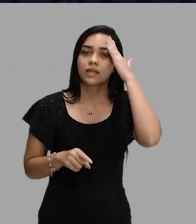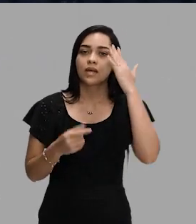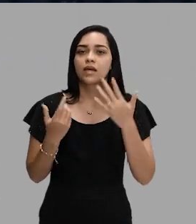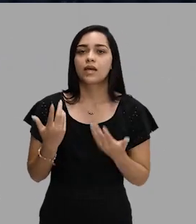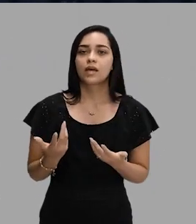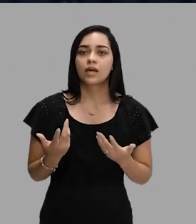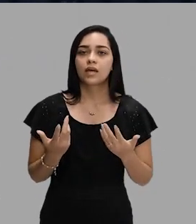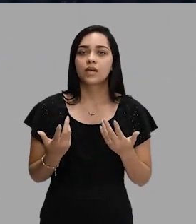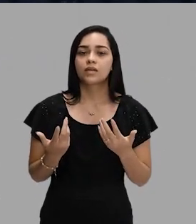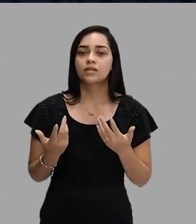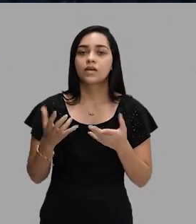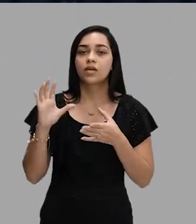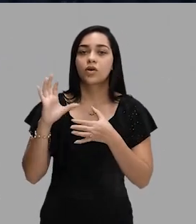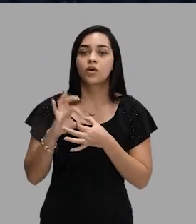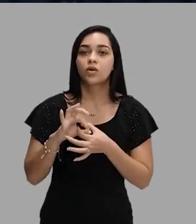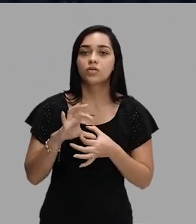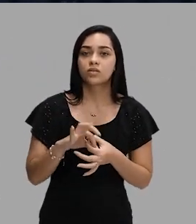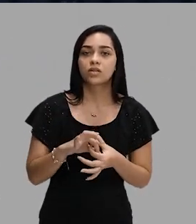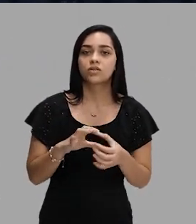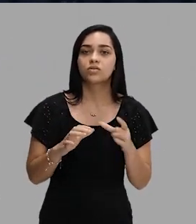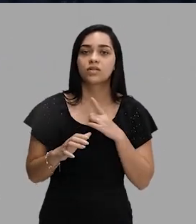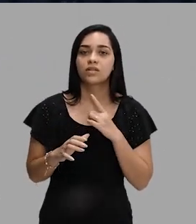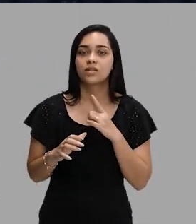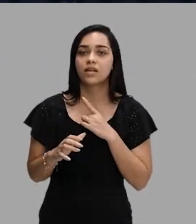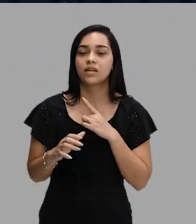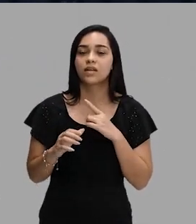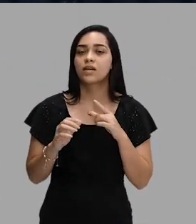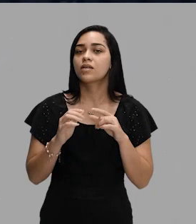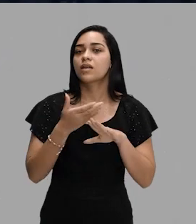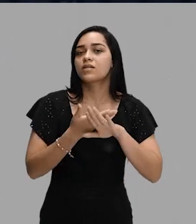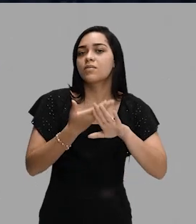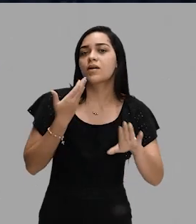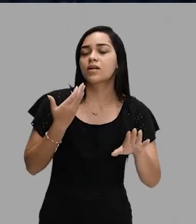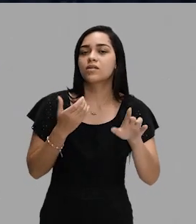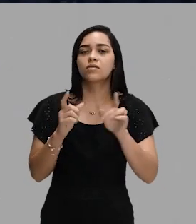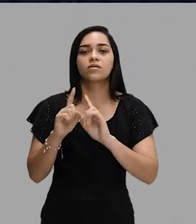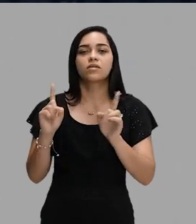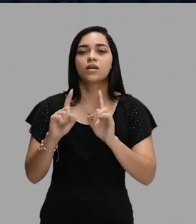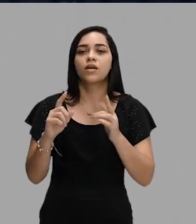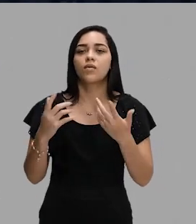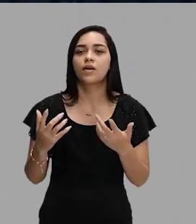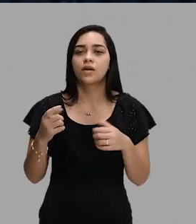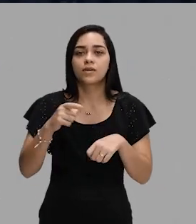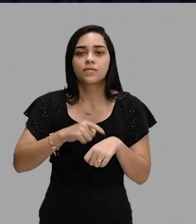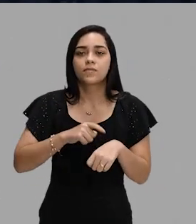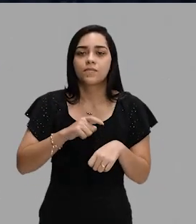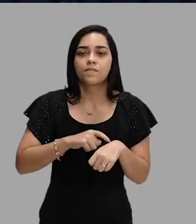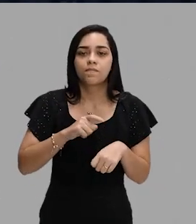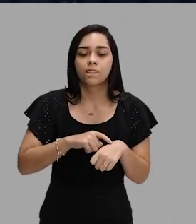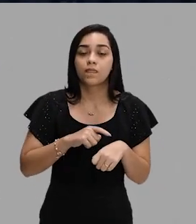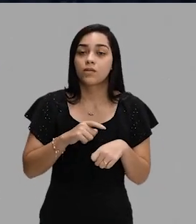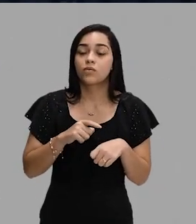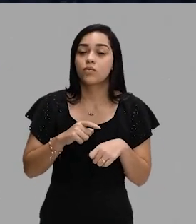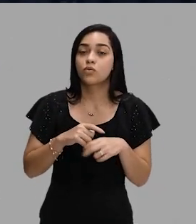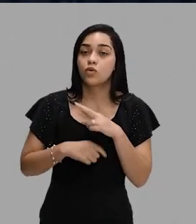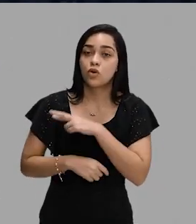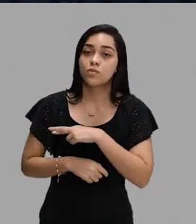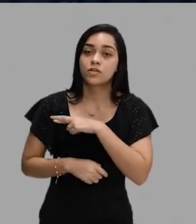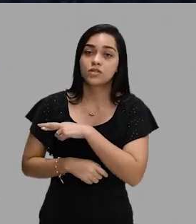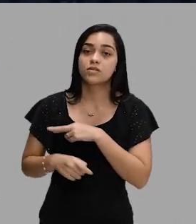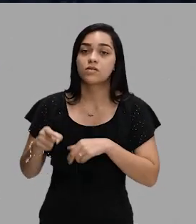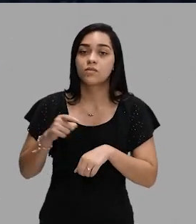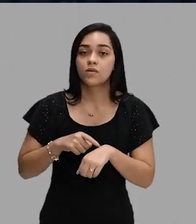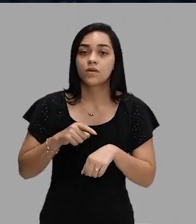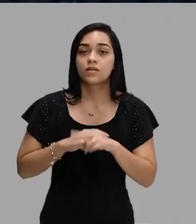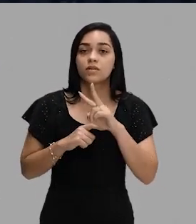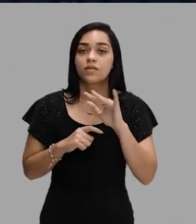esse contexto em que se enquadra, tá? A gente não está separando esse momento do romantismo. São momentos